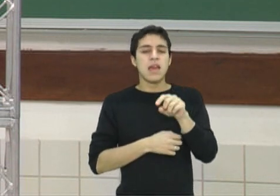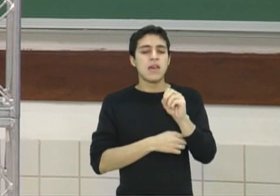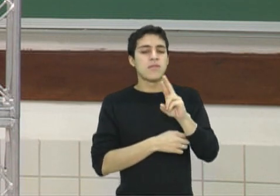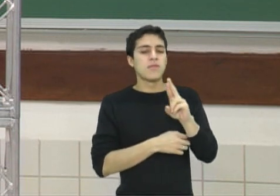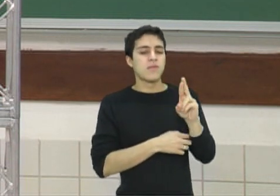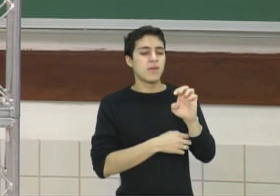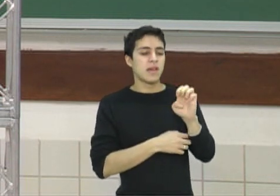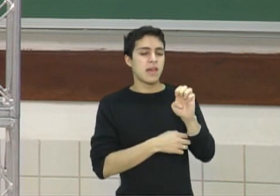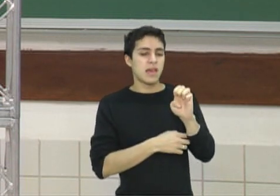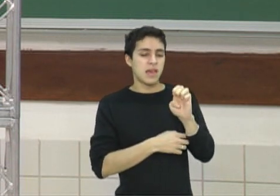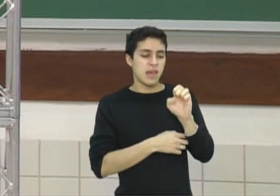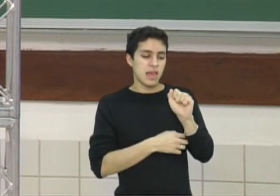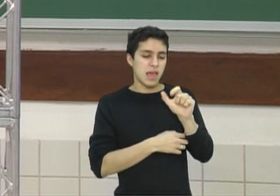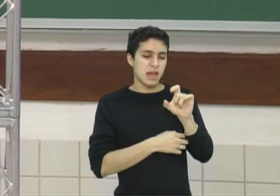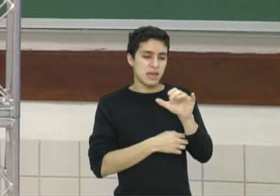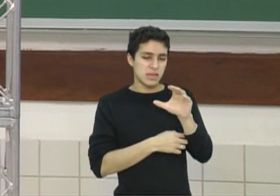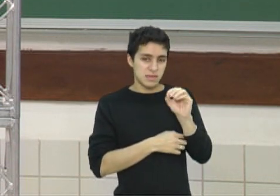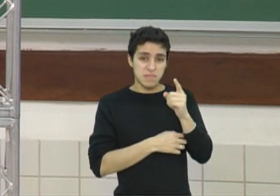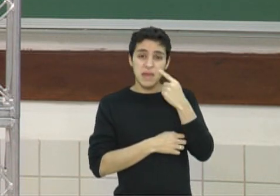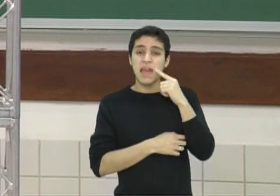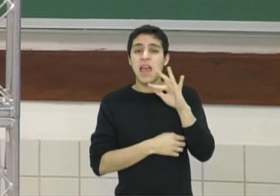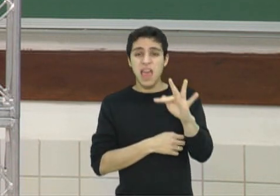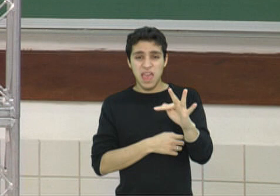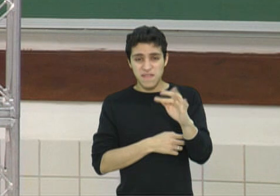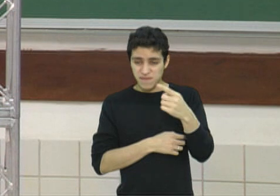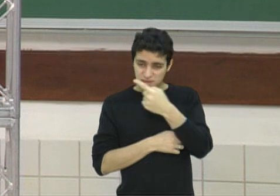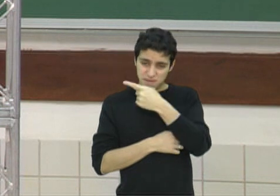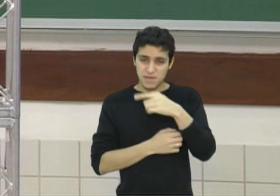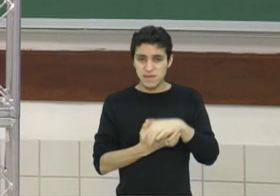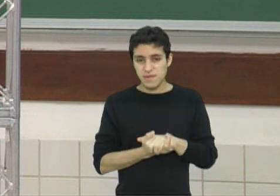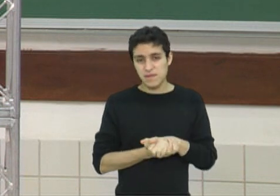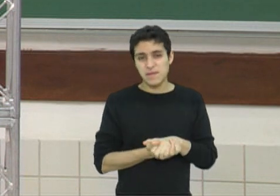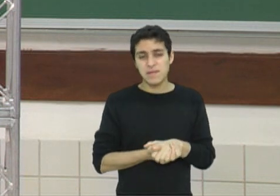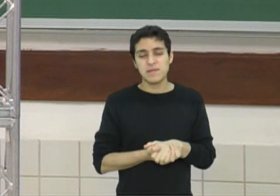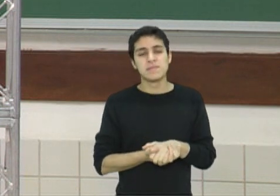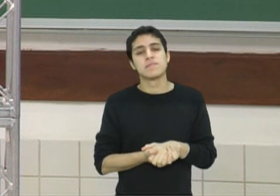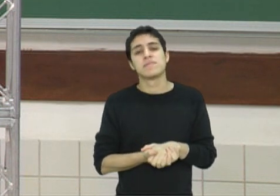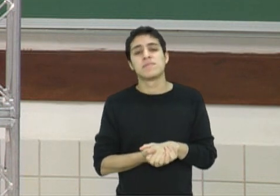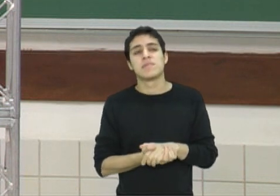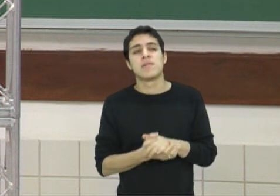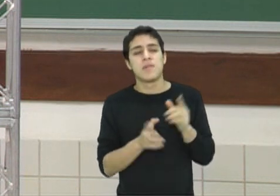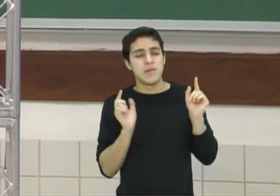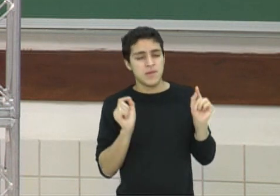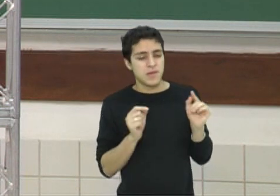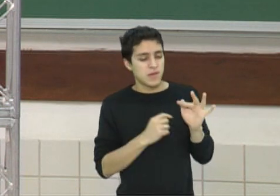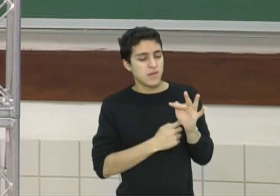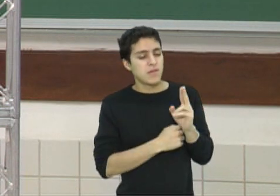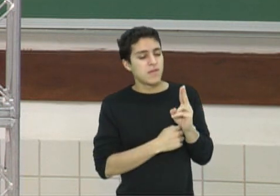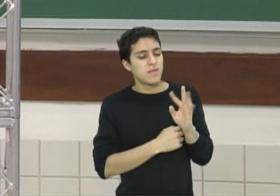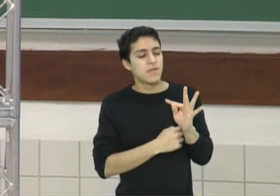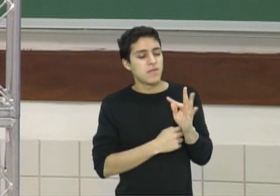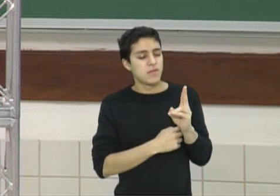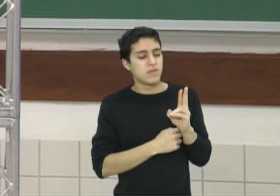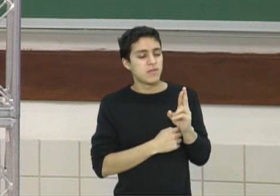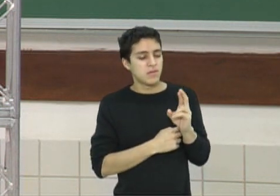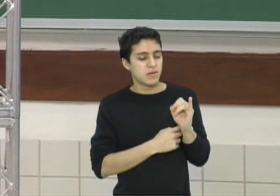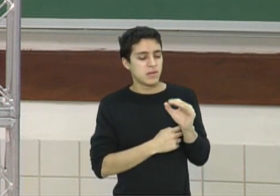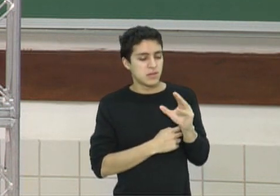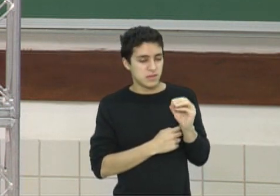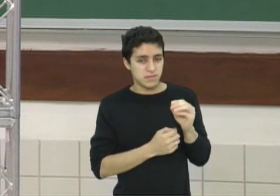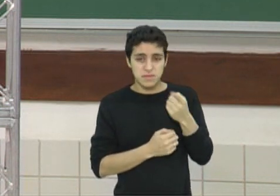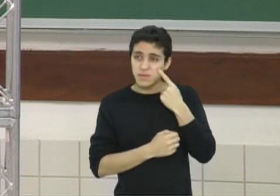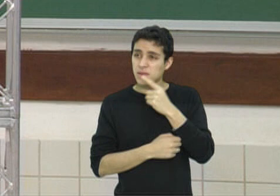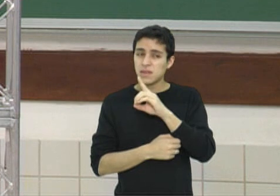surrealismo. Daí você vai pegar o F do surf, que é a finalização, e vai ser o futurismo.